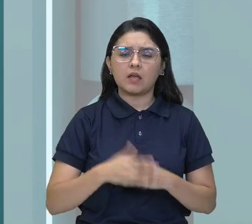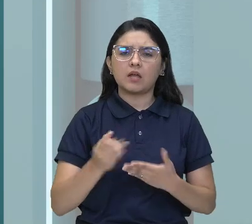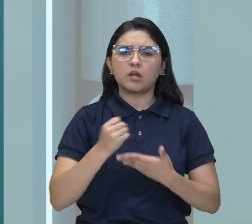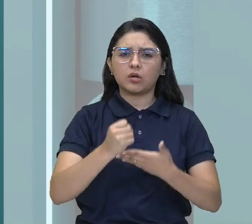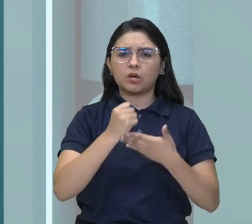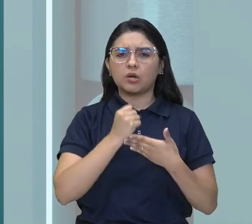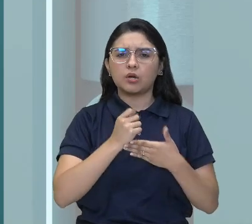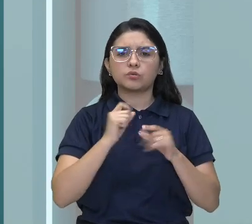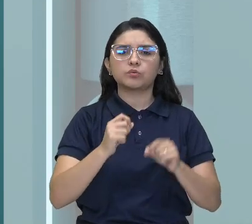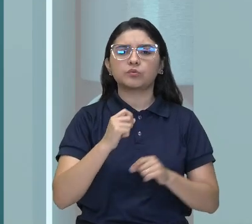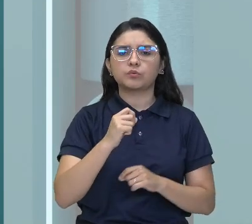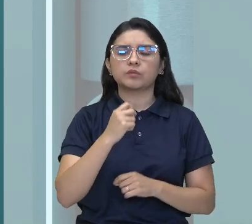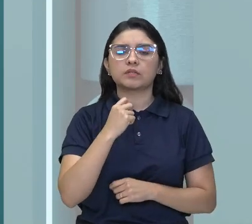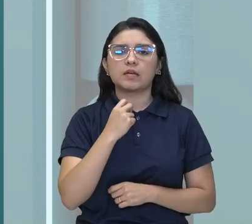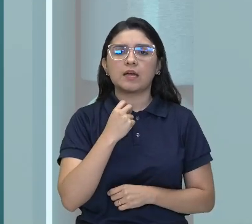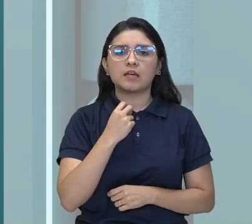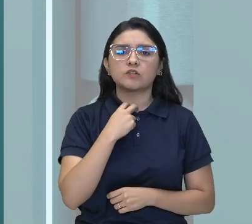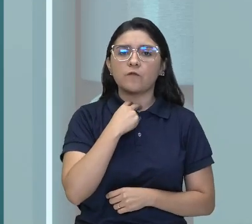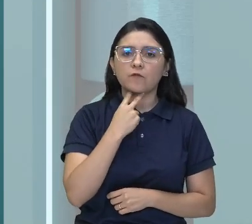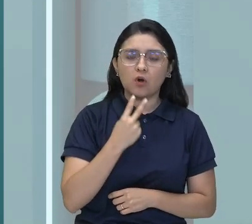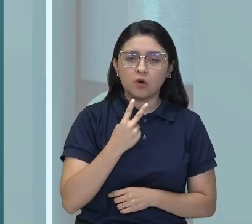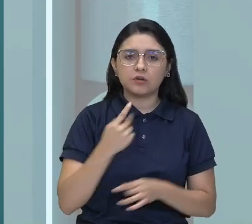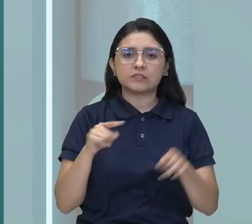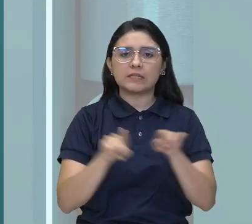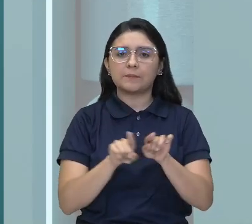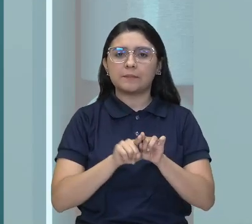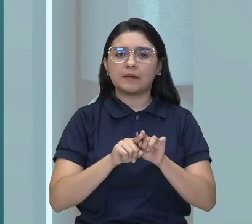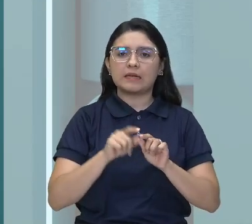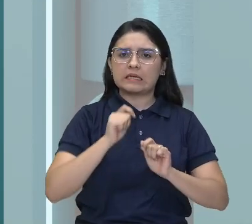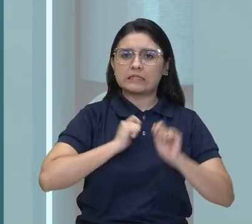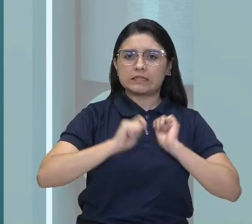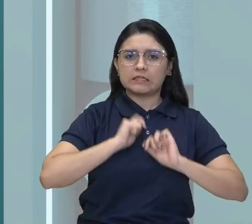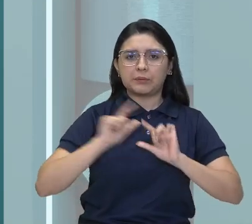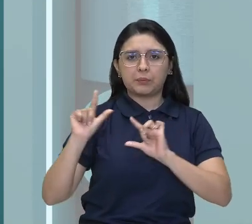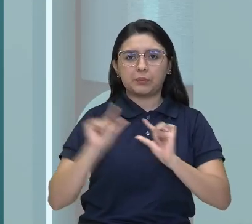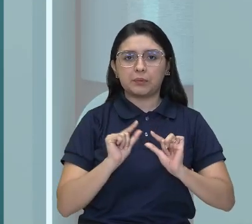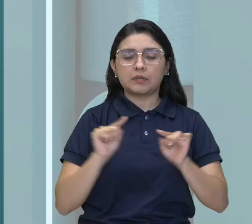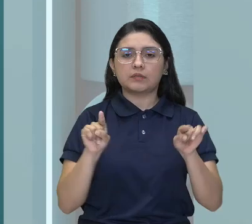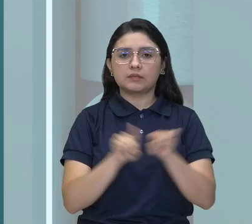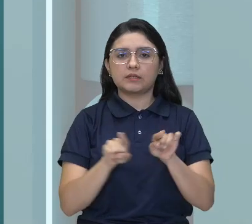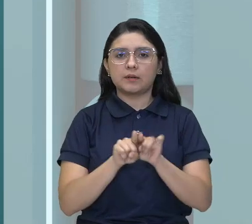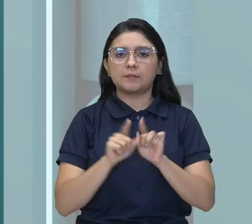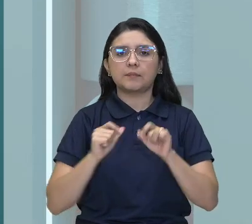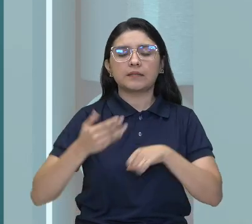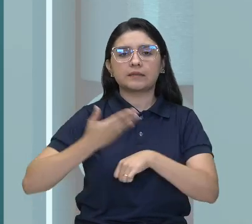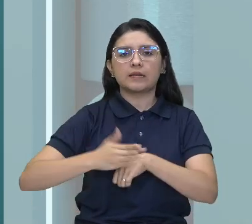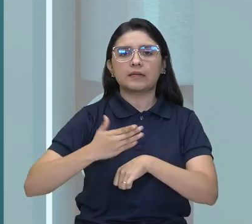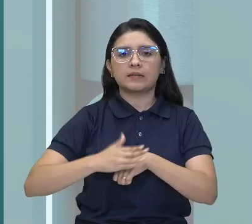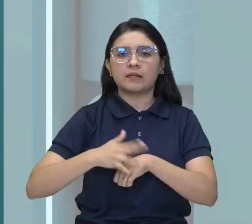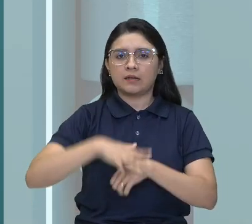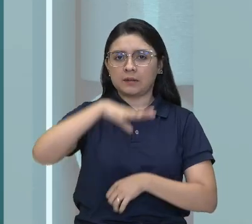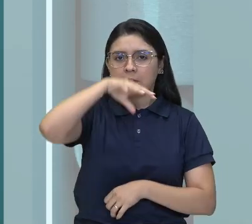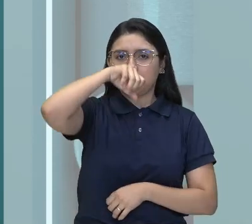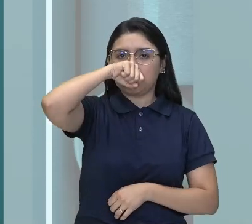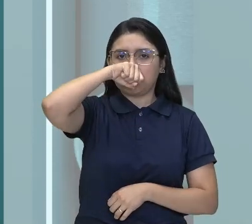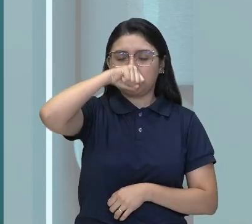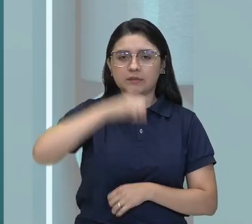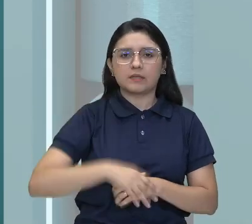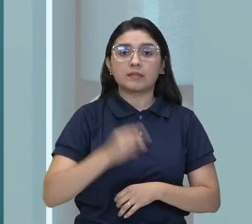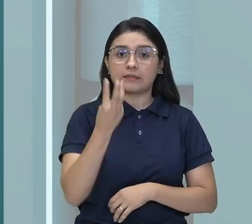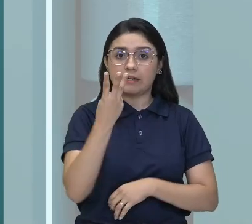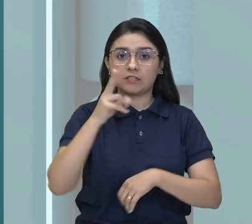principalmente as cordas vocais, ajuda a questão da ansiedade e trabalhar a respiração. Primeiro você faz 3